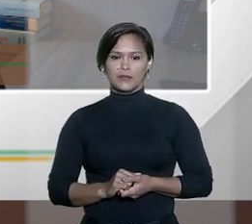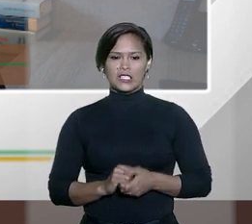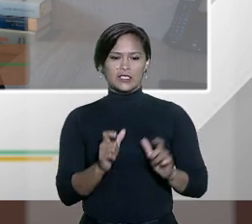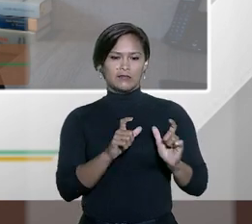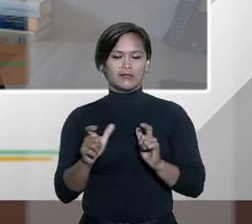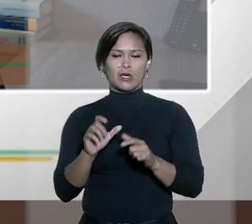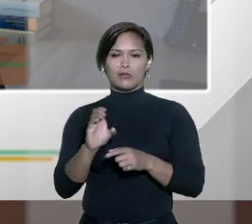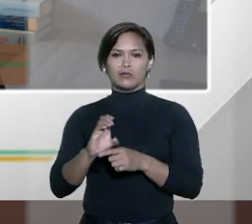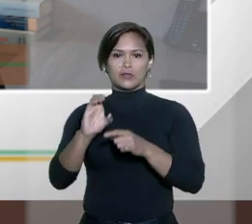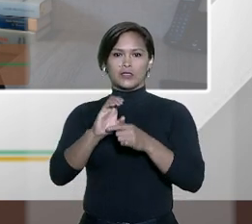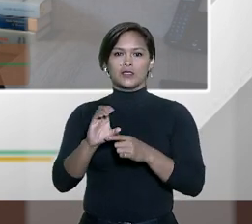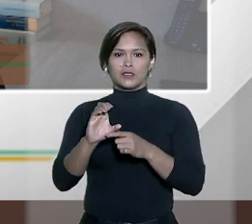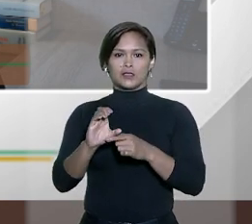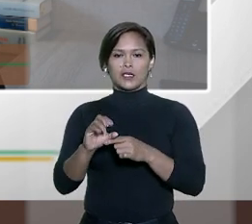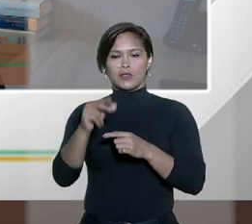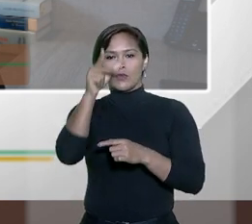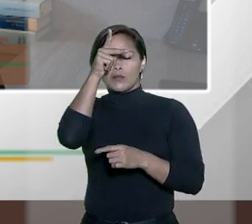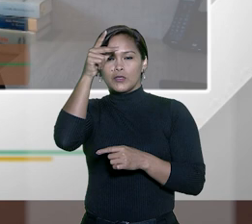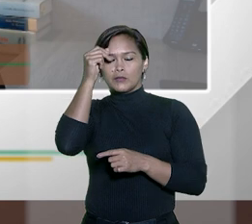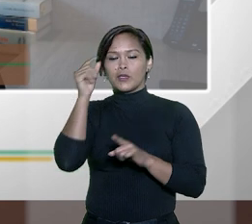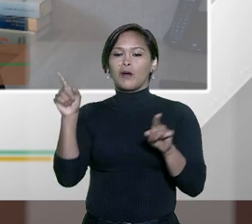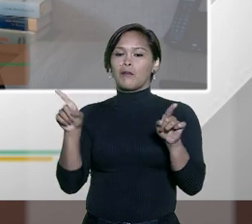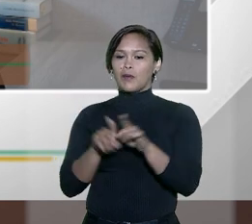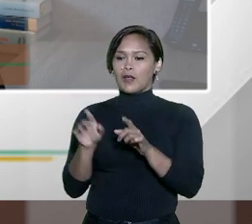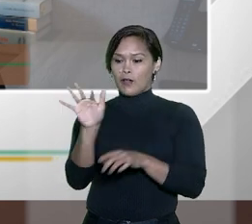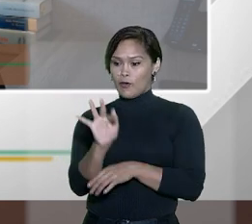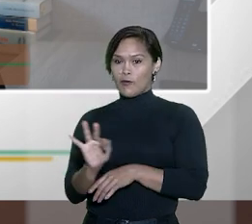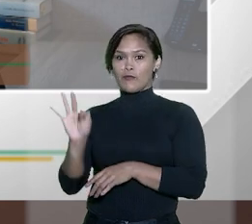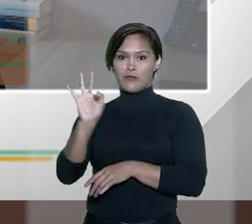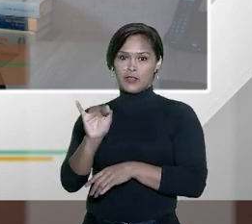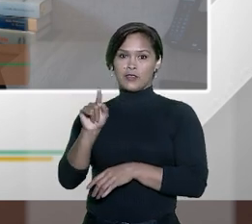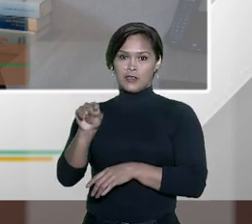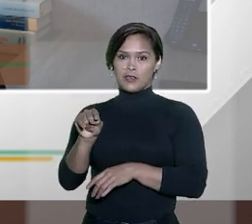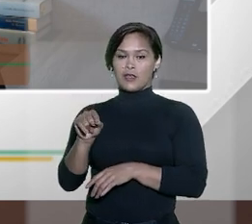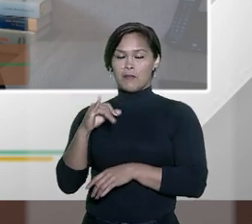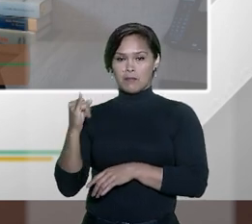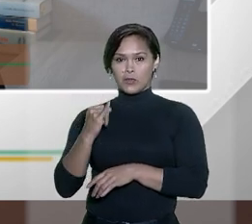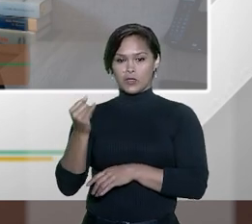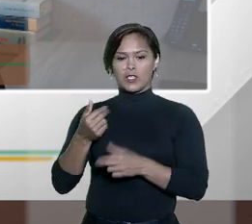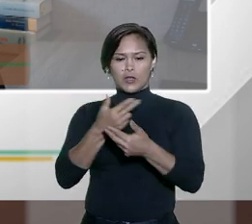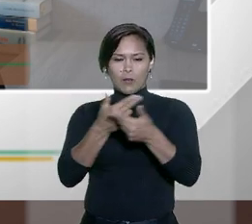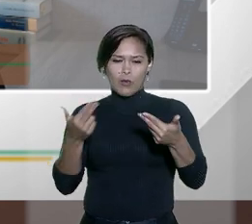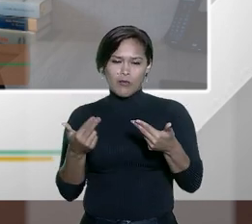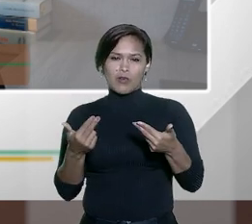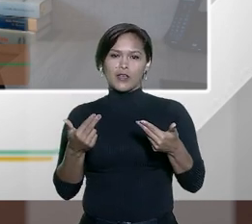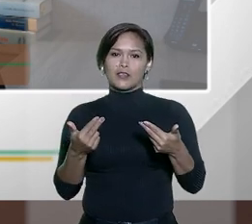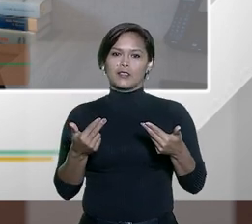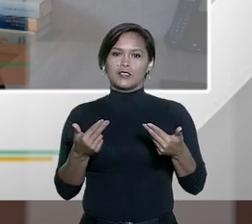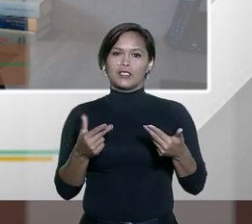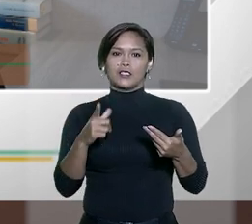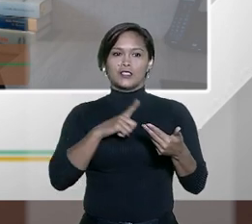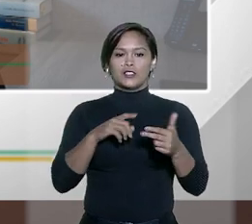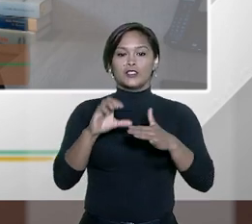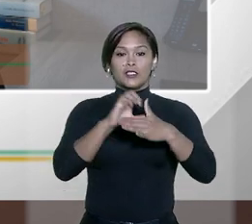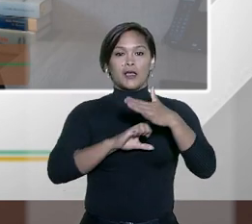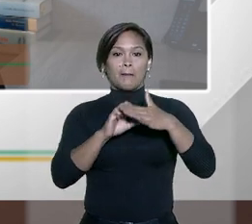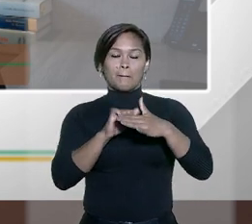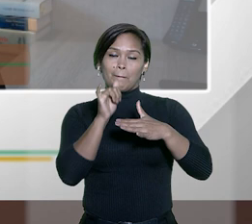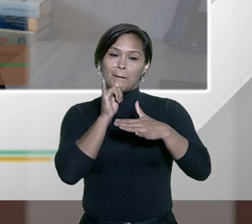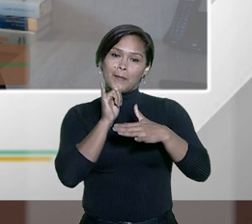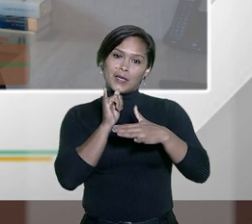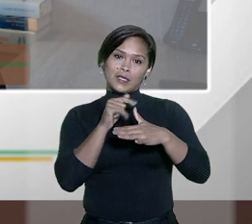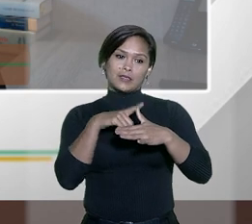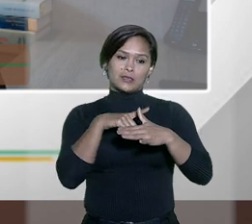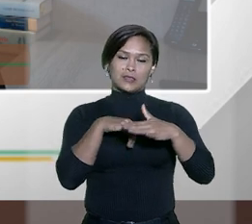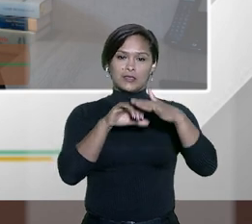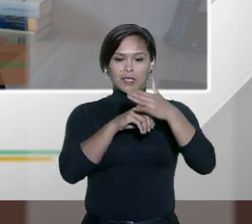no âmbito estadual e municipal, mas também no âmbito federal. Então, por vezes, a gente tem empresas